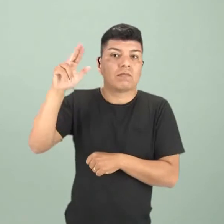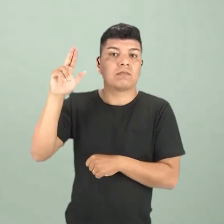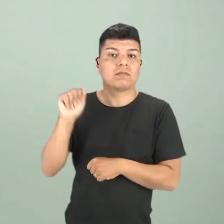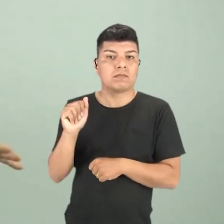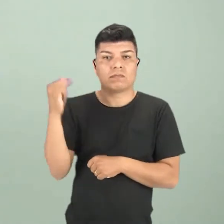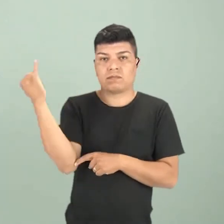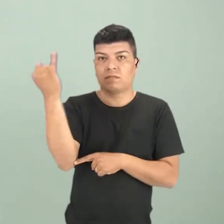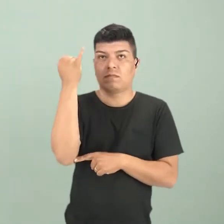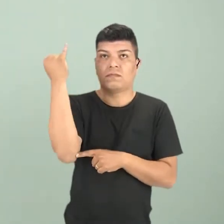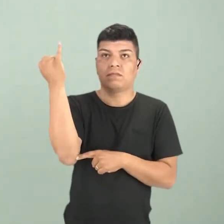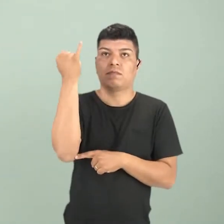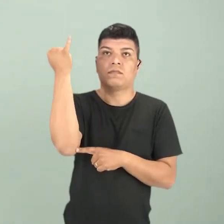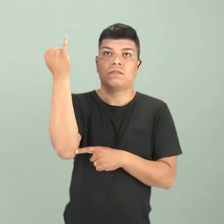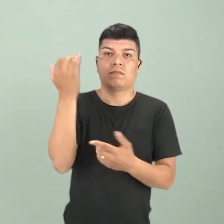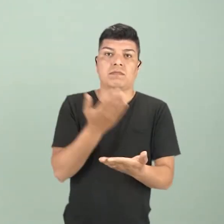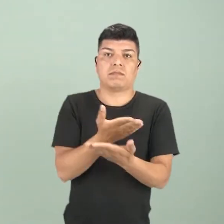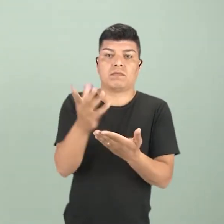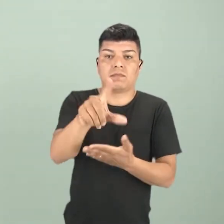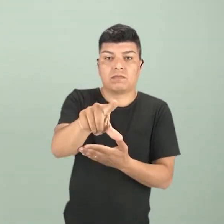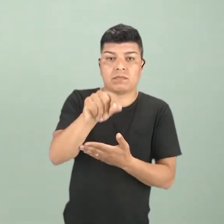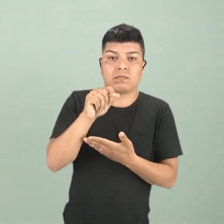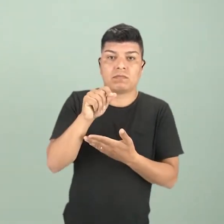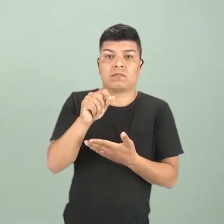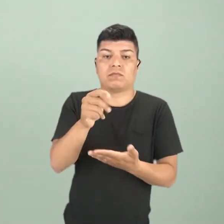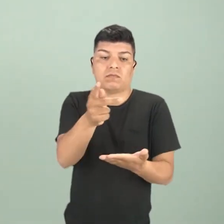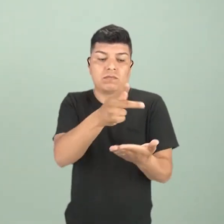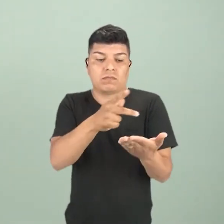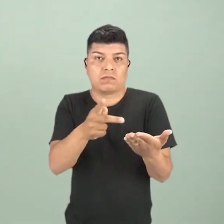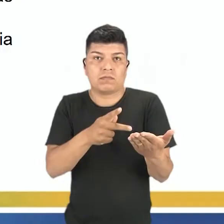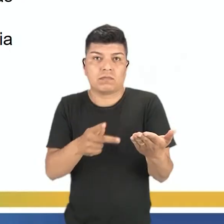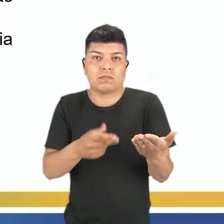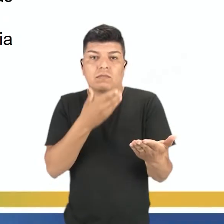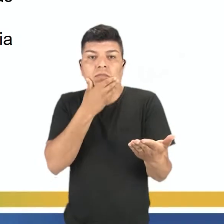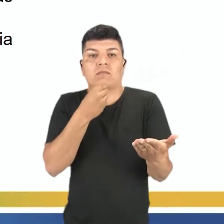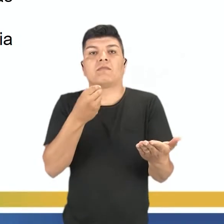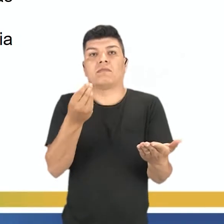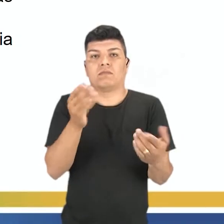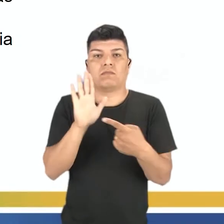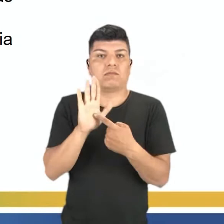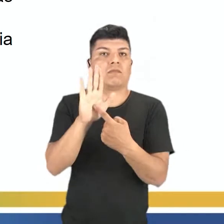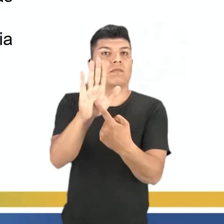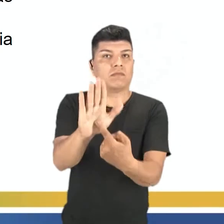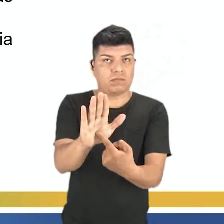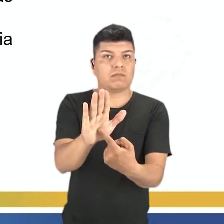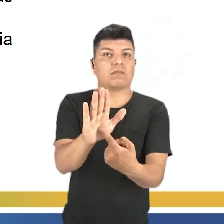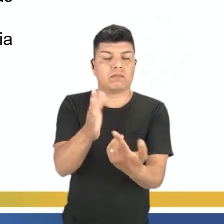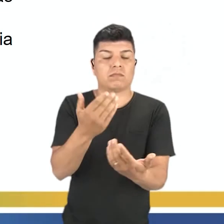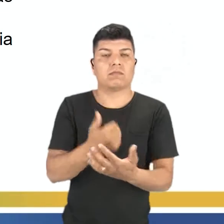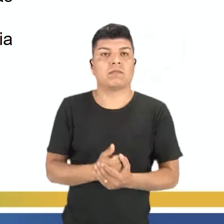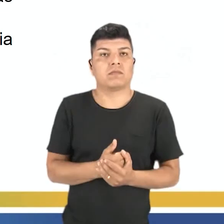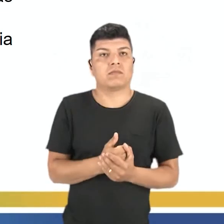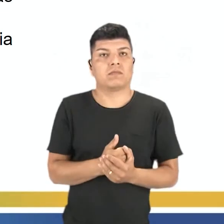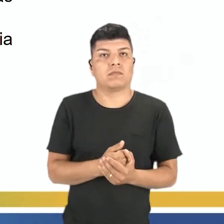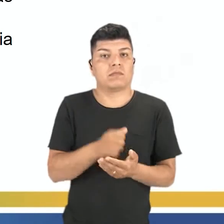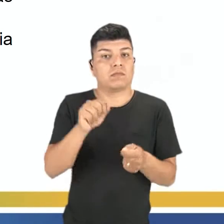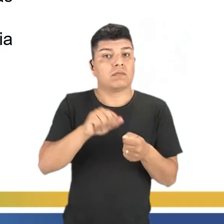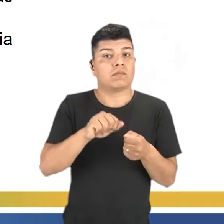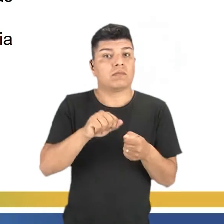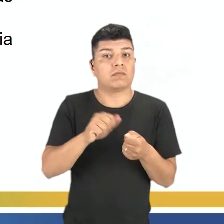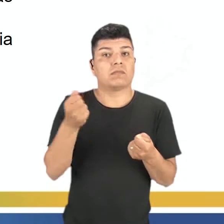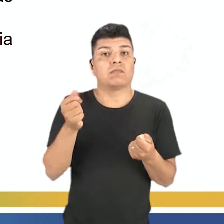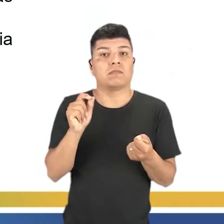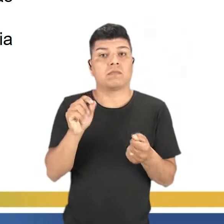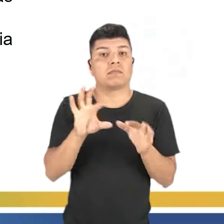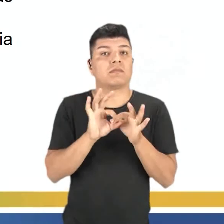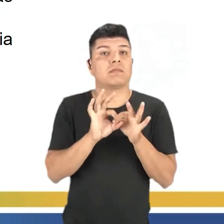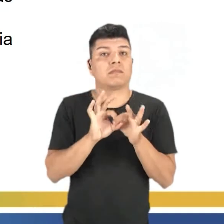aquele mergulho para não se esquecer mais, é importante que você escolha um poema desses poetas que eu lhes